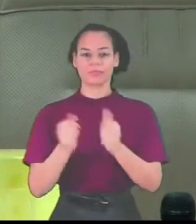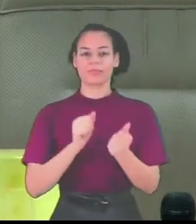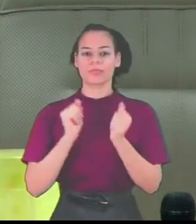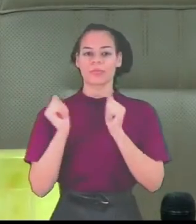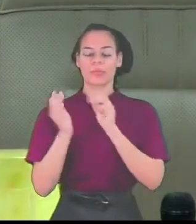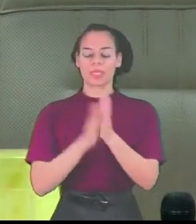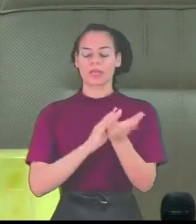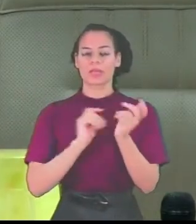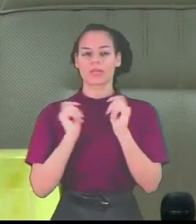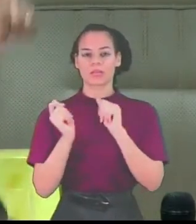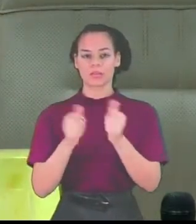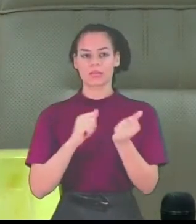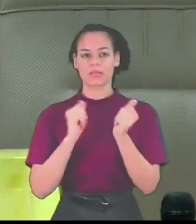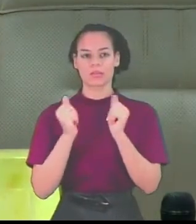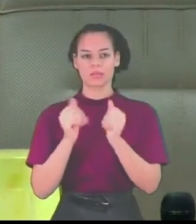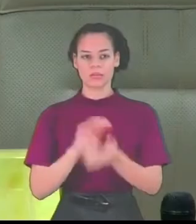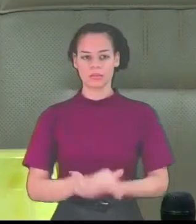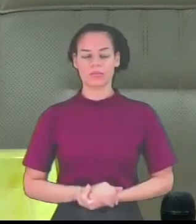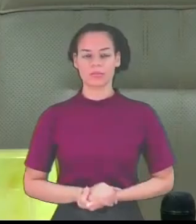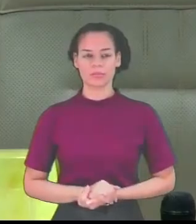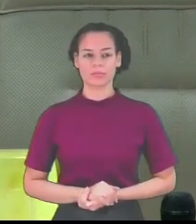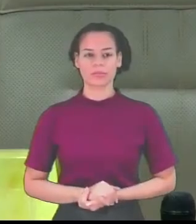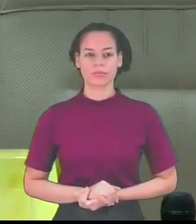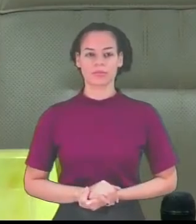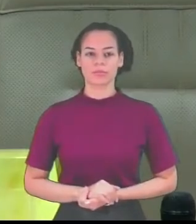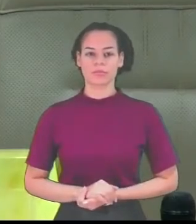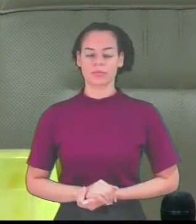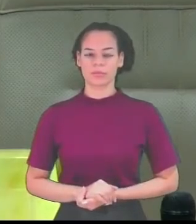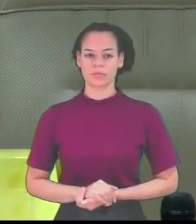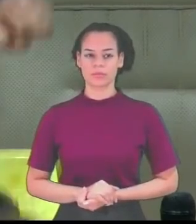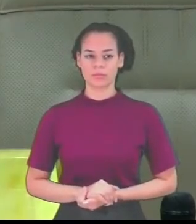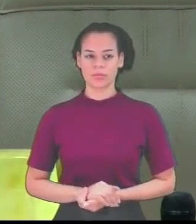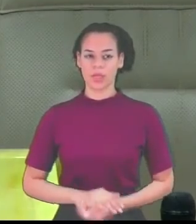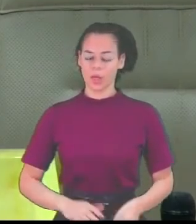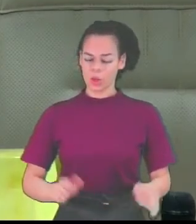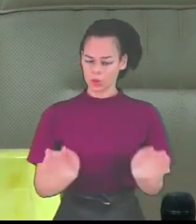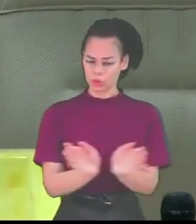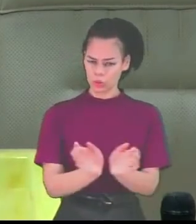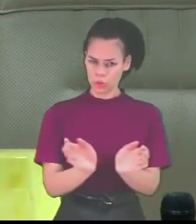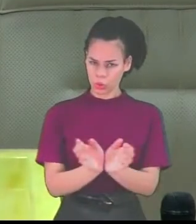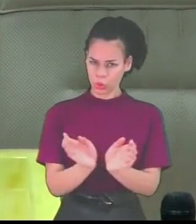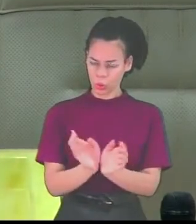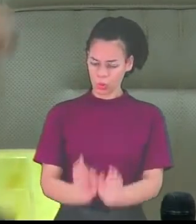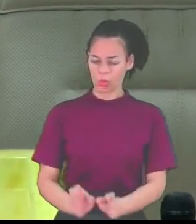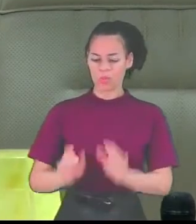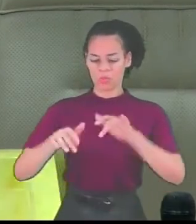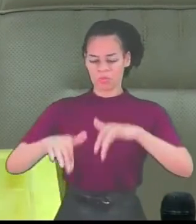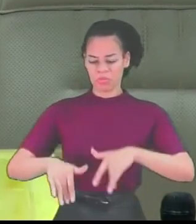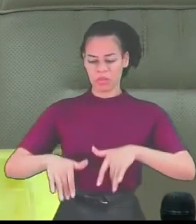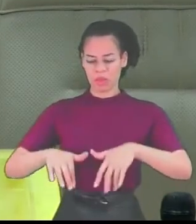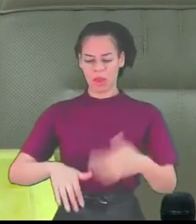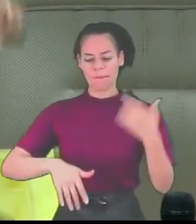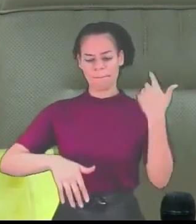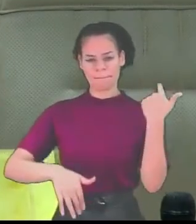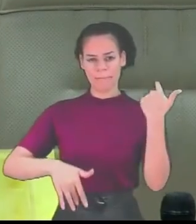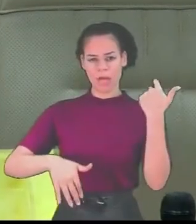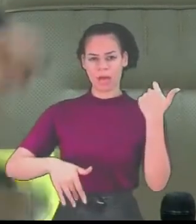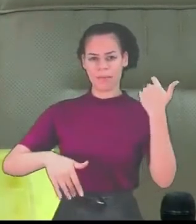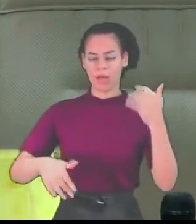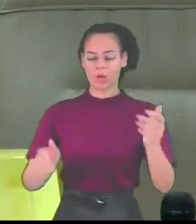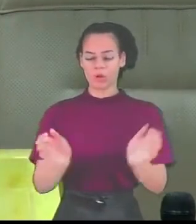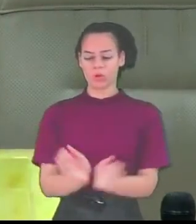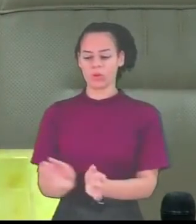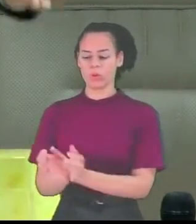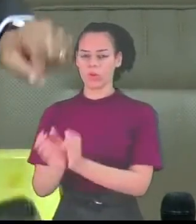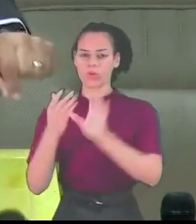aleluia no departamento na Banda no conjunto